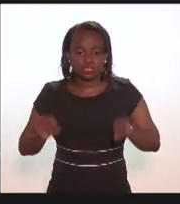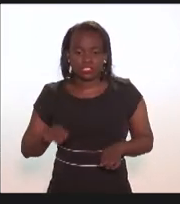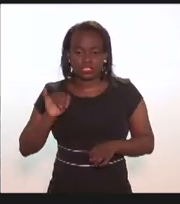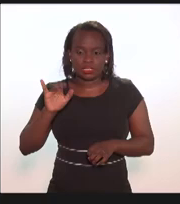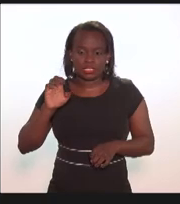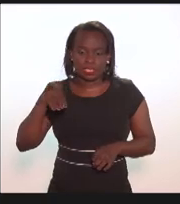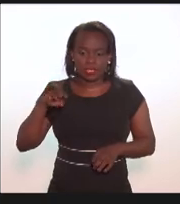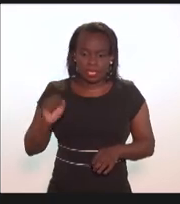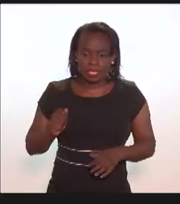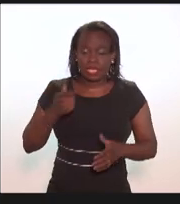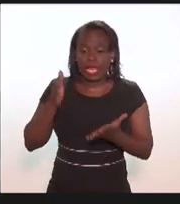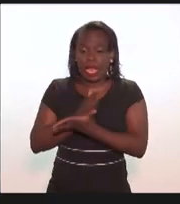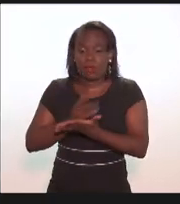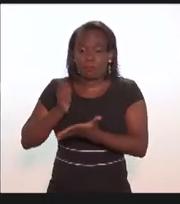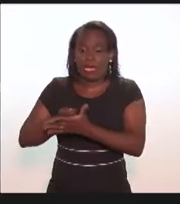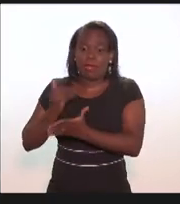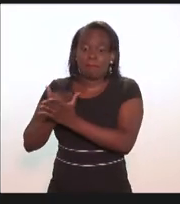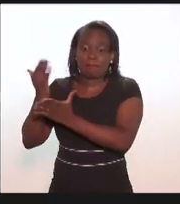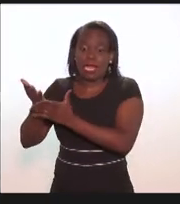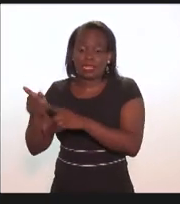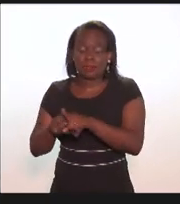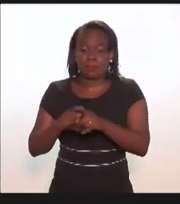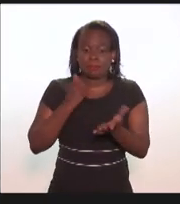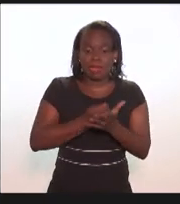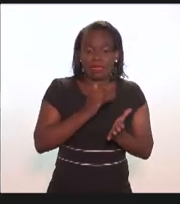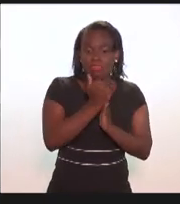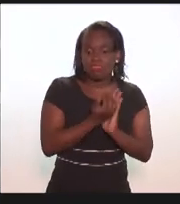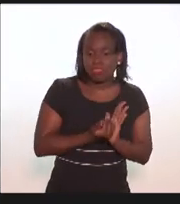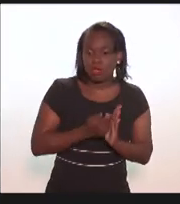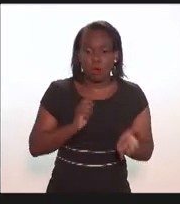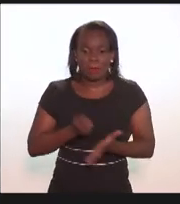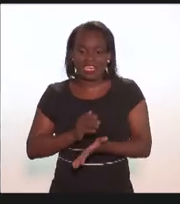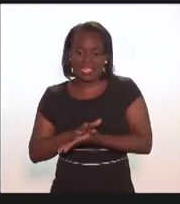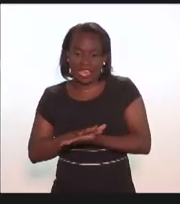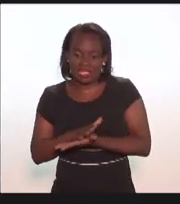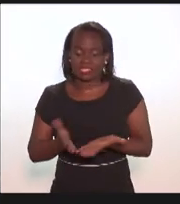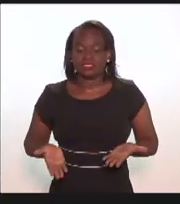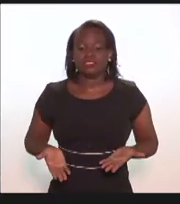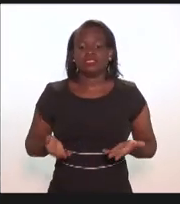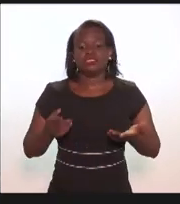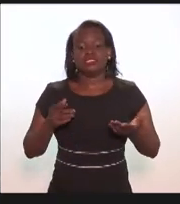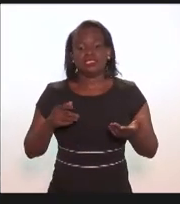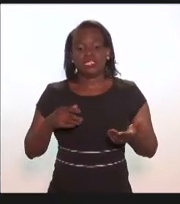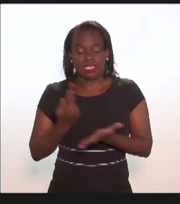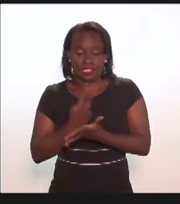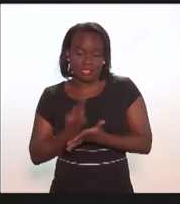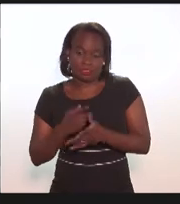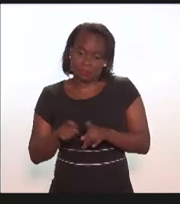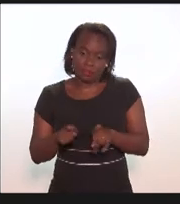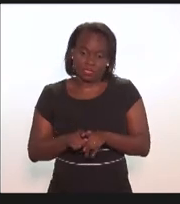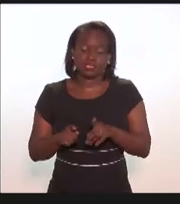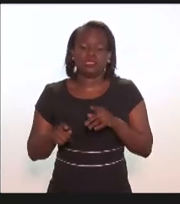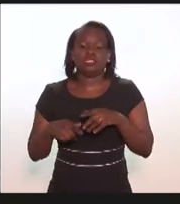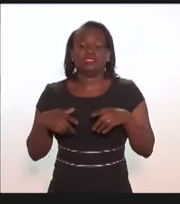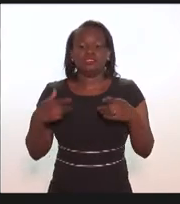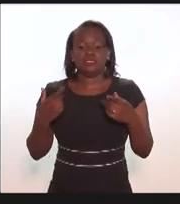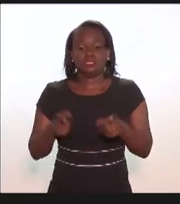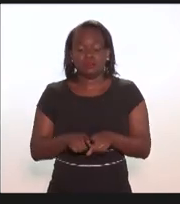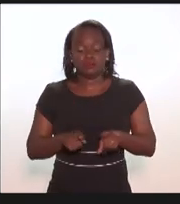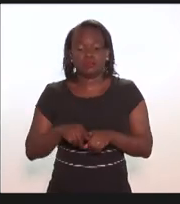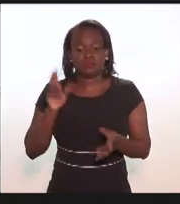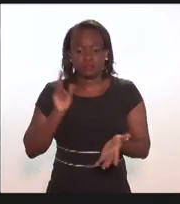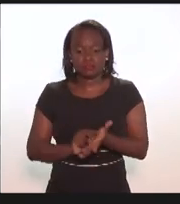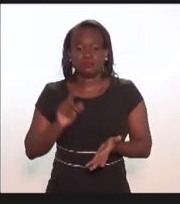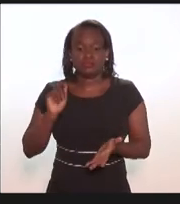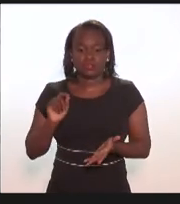para ninguém pagar demais, mas também ninguém pagar de menos ou não pagar indevidamente. Né? E também, na